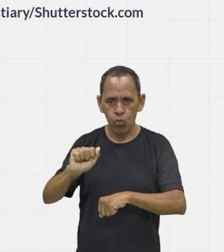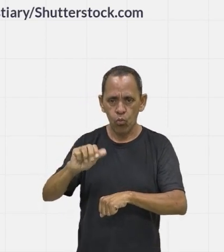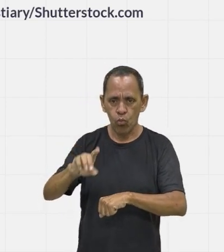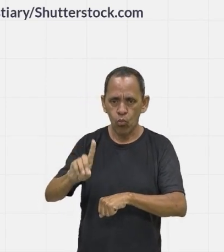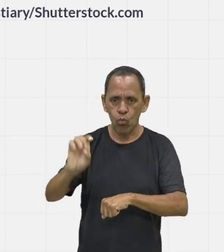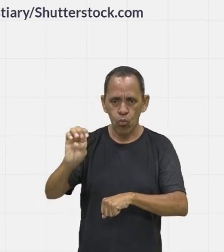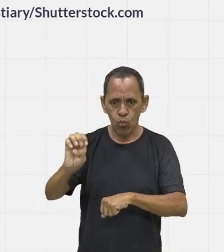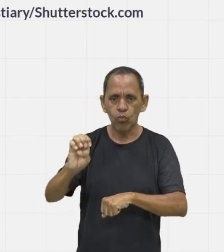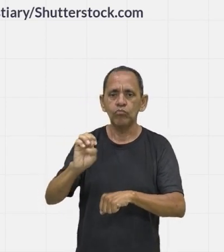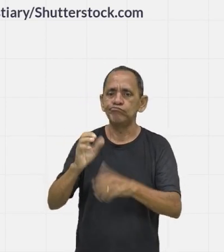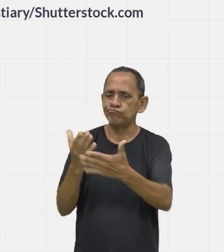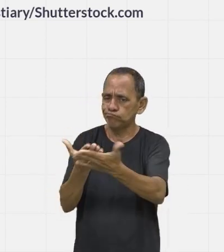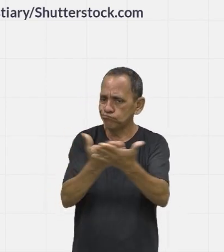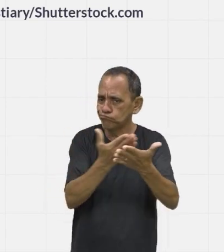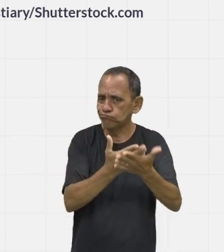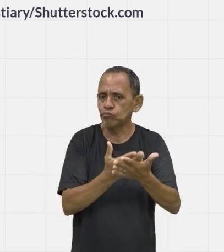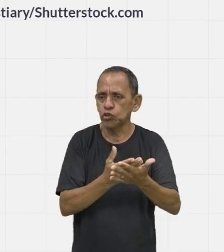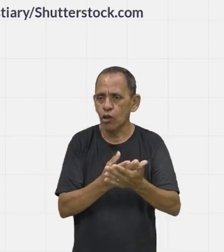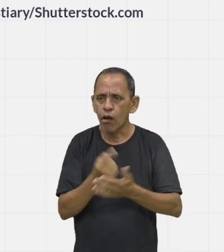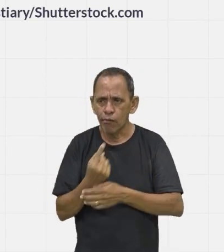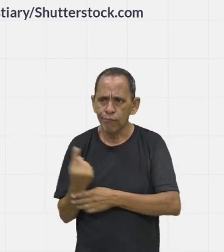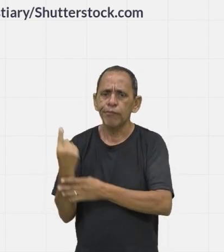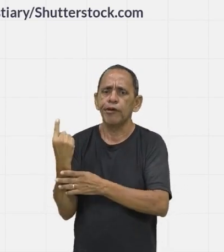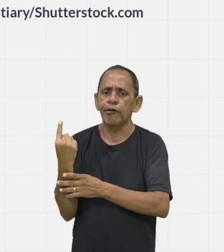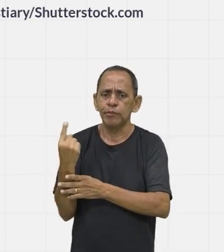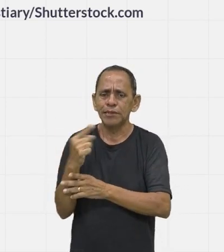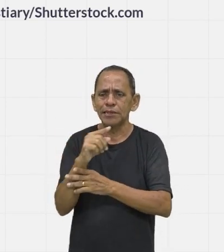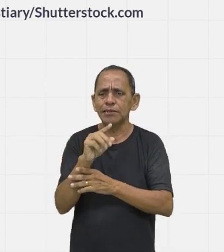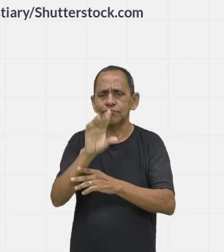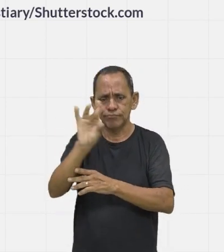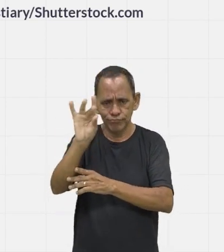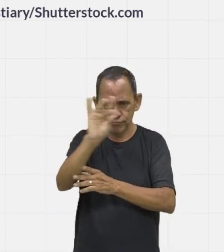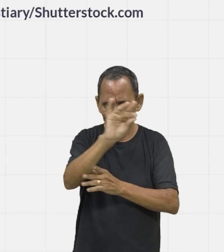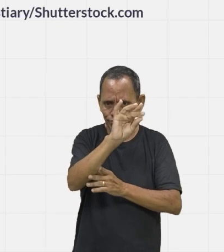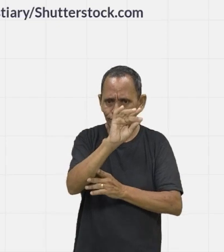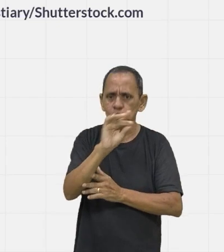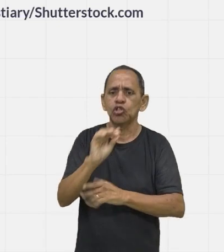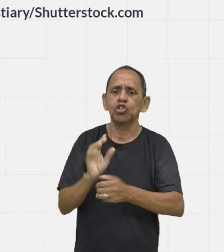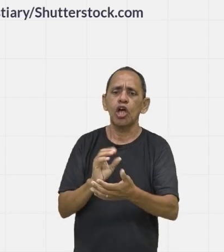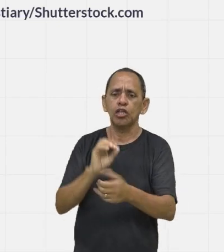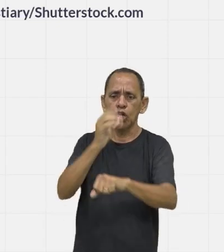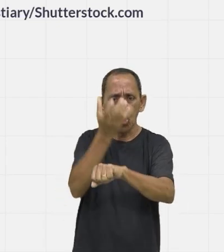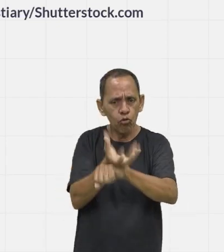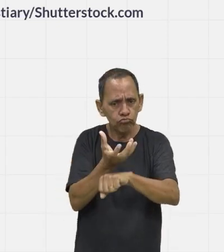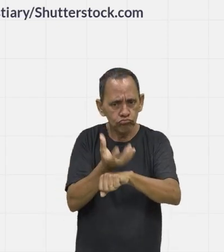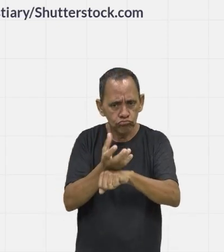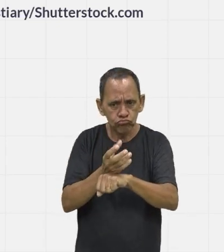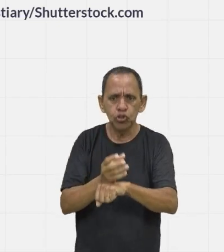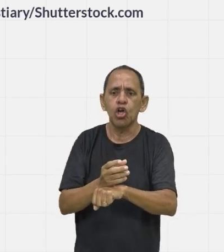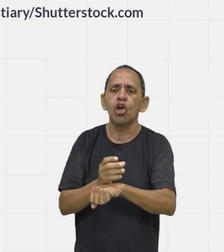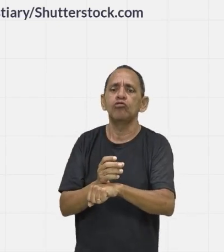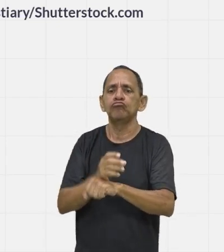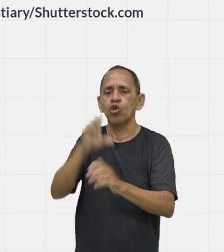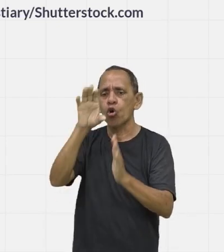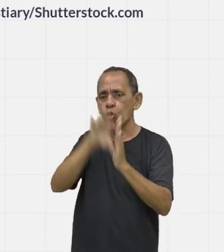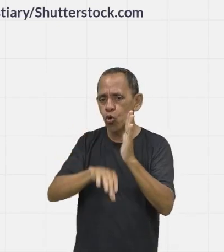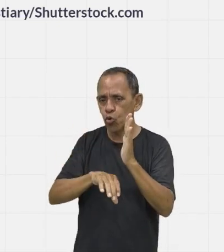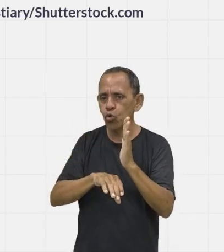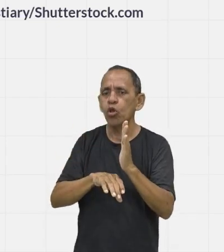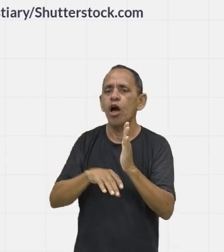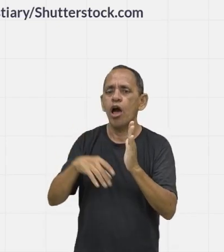cada componente curricular, ele é dividido em unidades de estudo, tá? E cada unidade